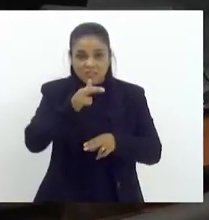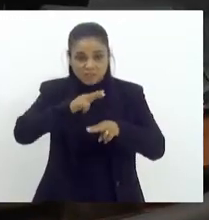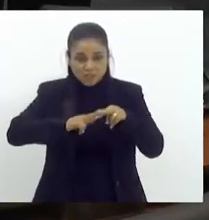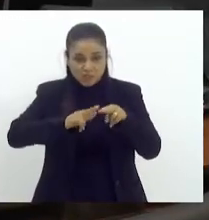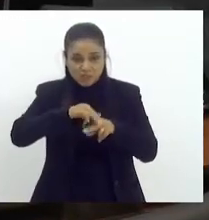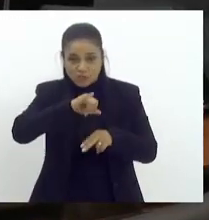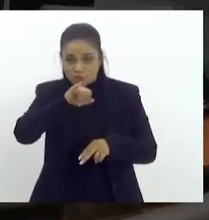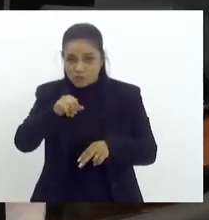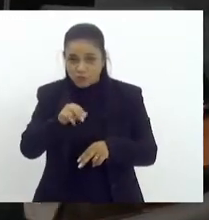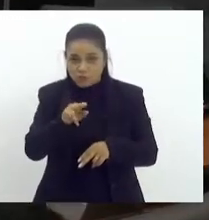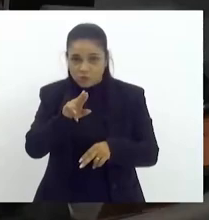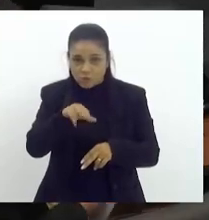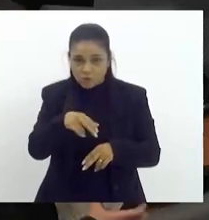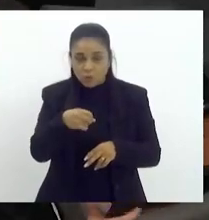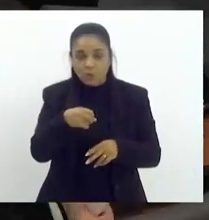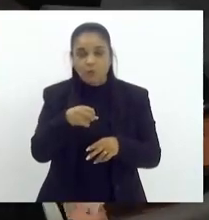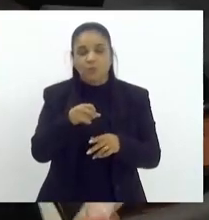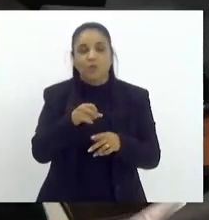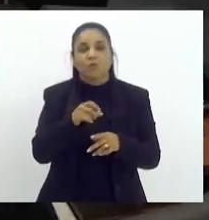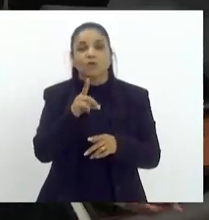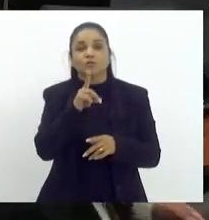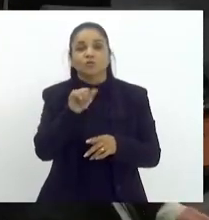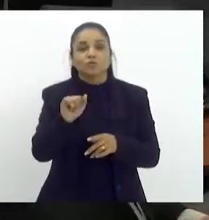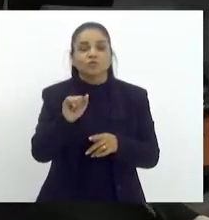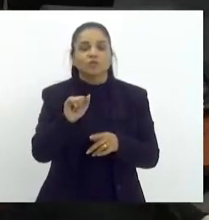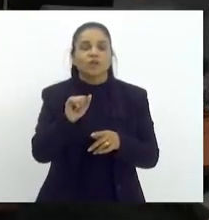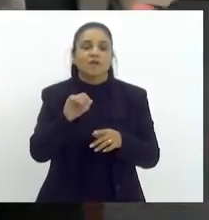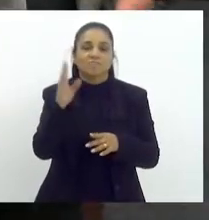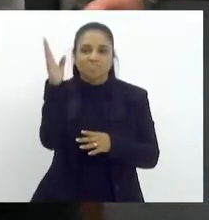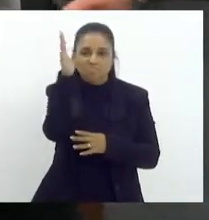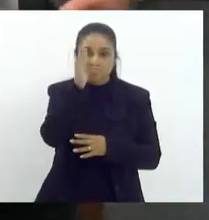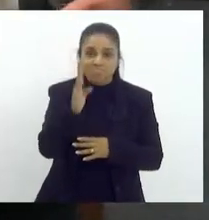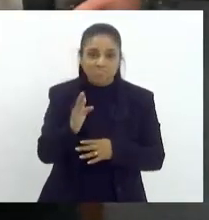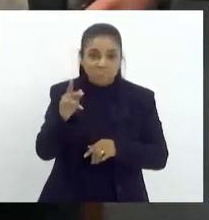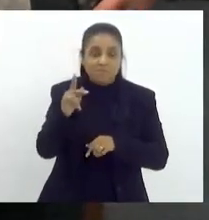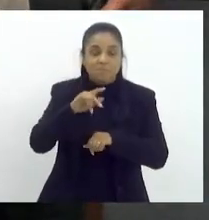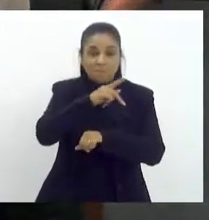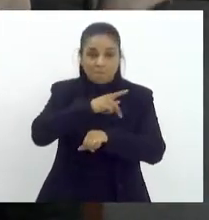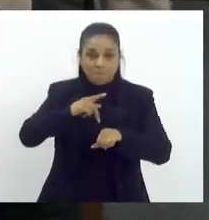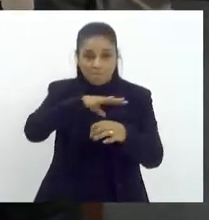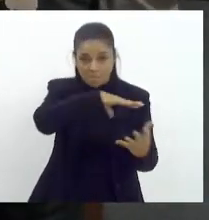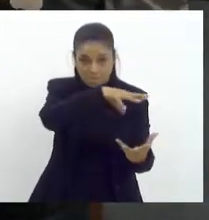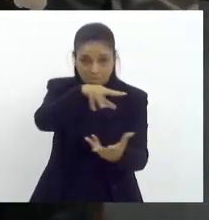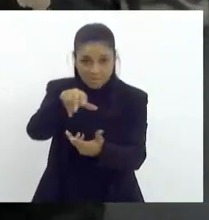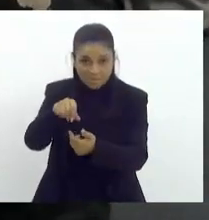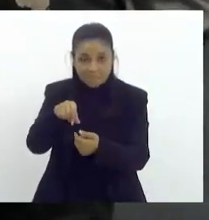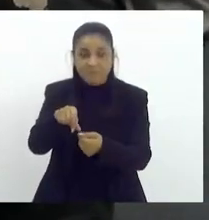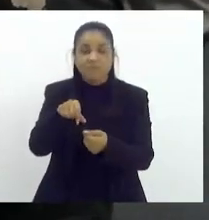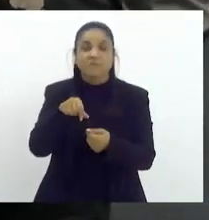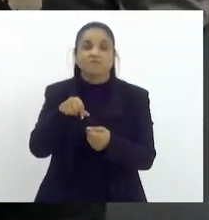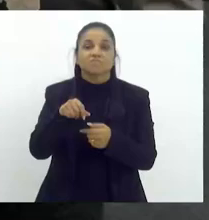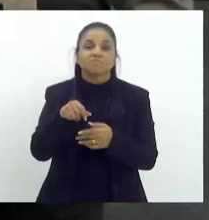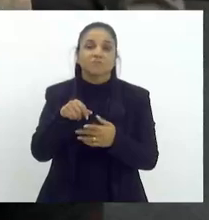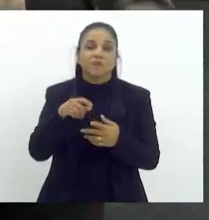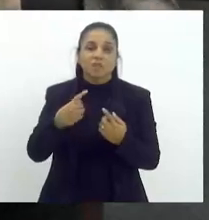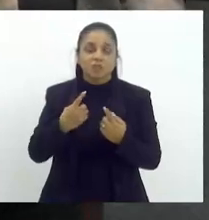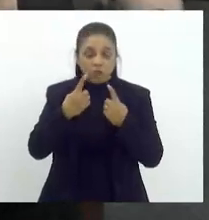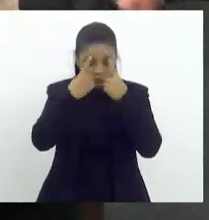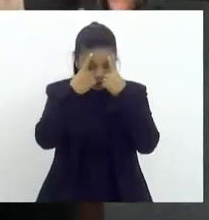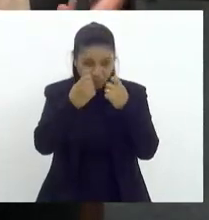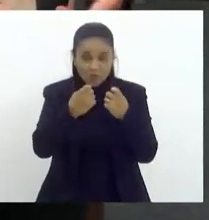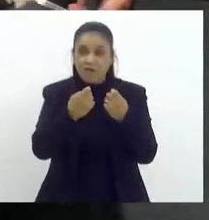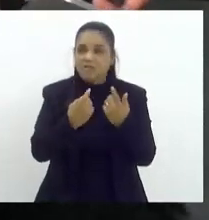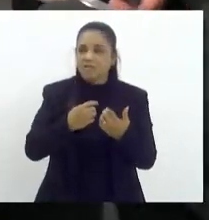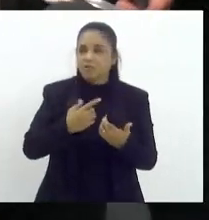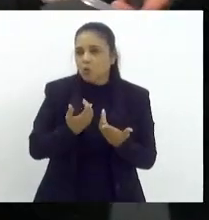internacional de combate a tortura e aí referenciar essa casa pois foi a partir da alerj